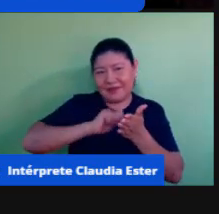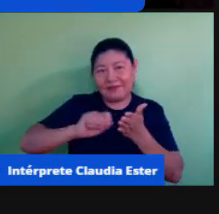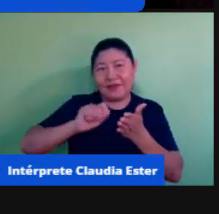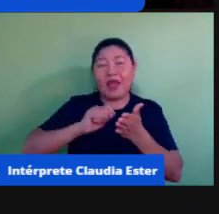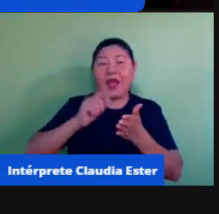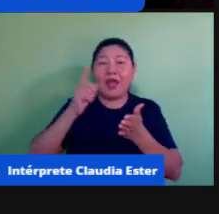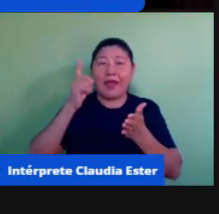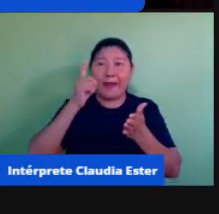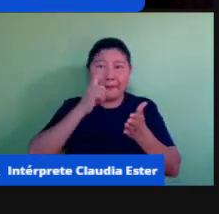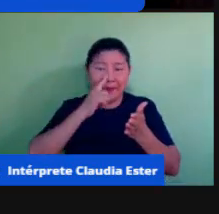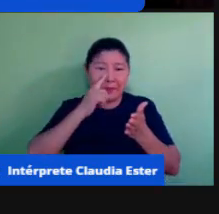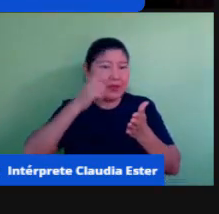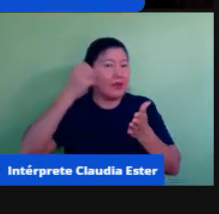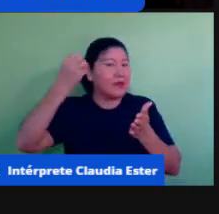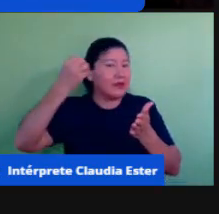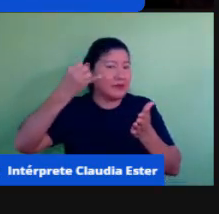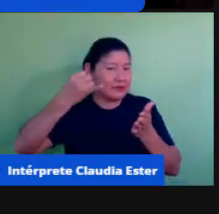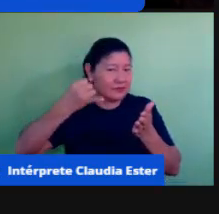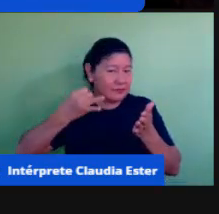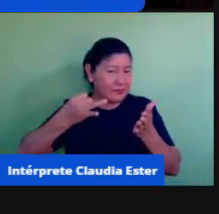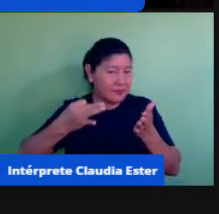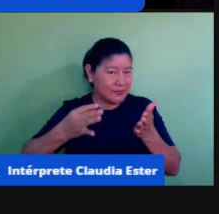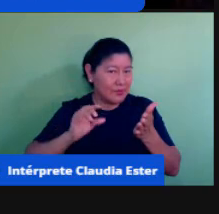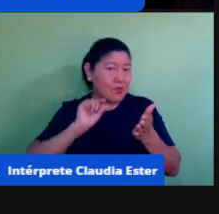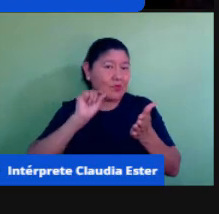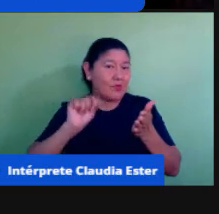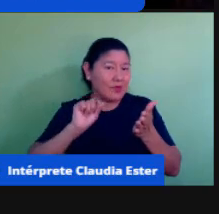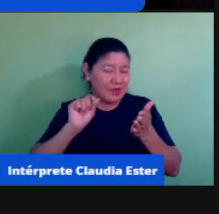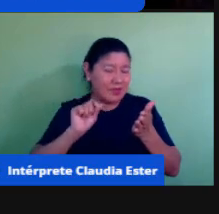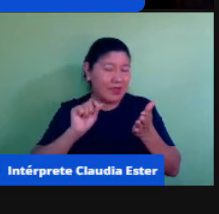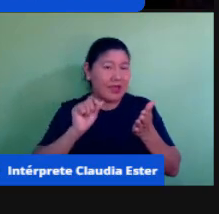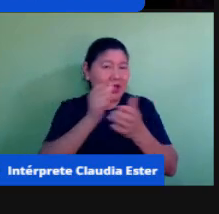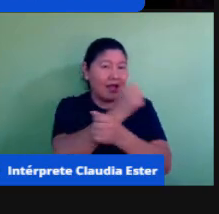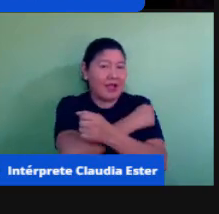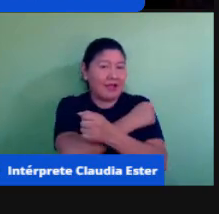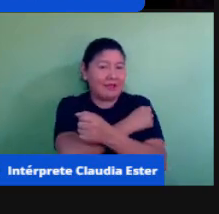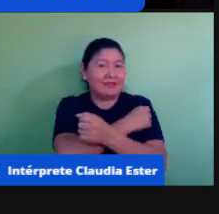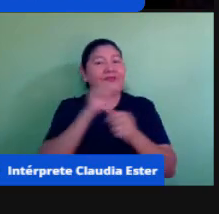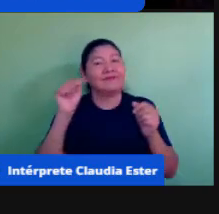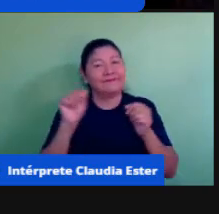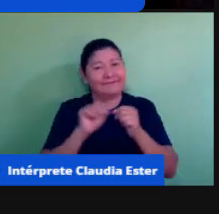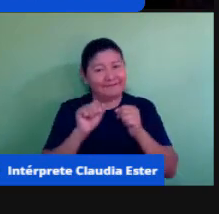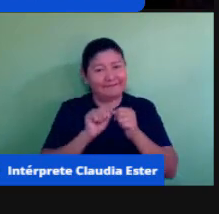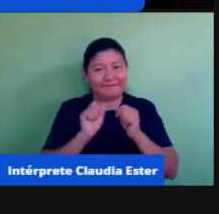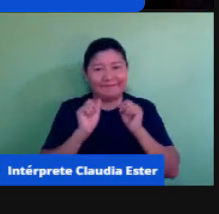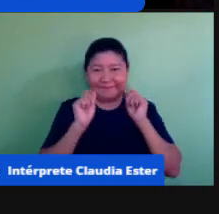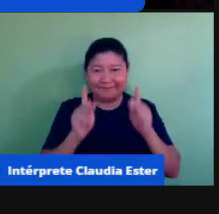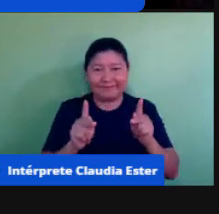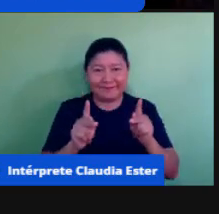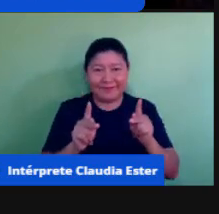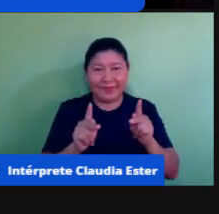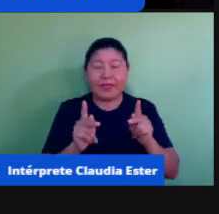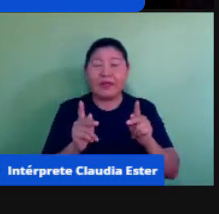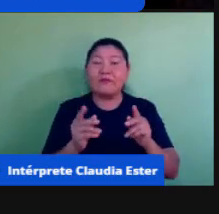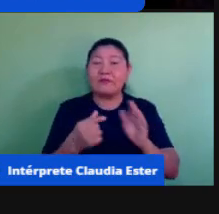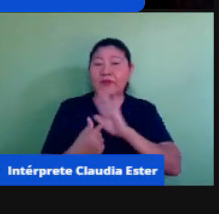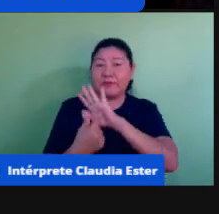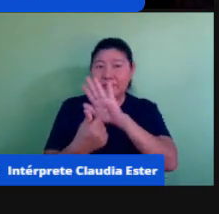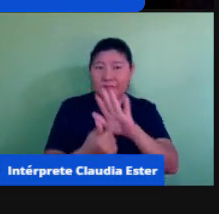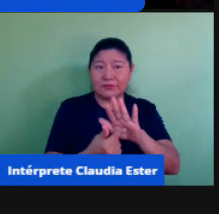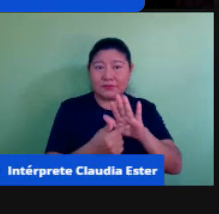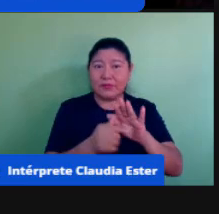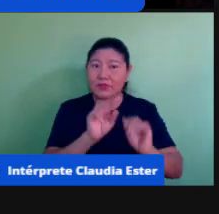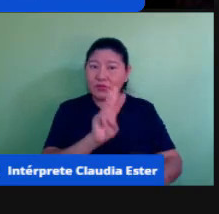falou, para você estar acompanhando tudo de pertinho, tá bom? Eu vou deixar o link, como eu já falei,